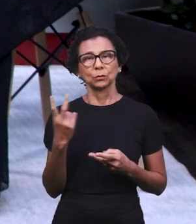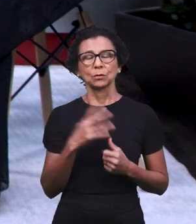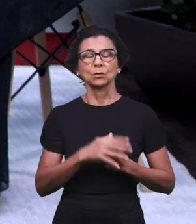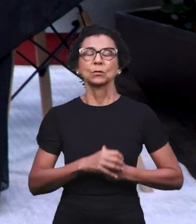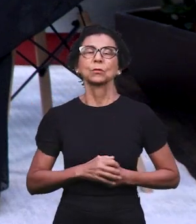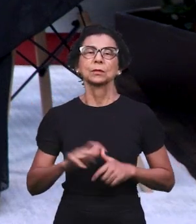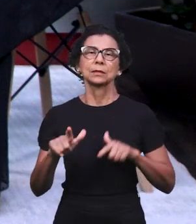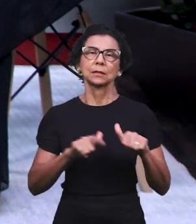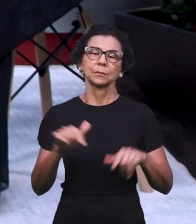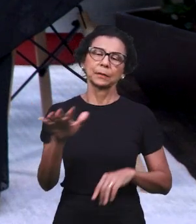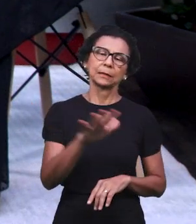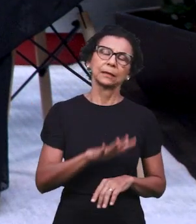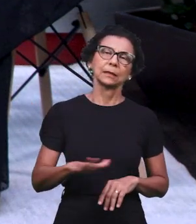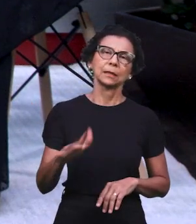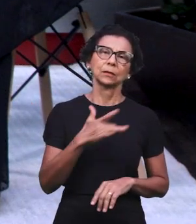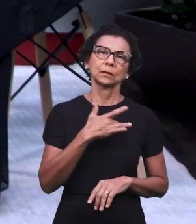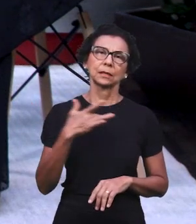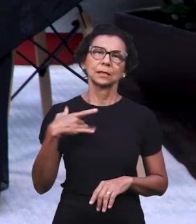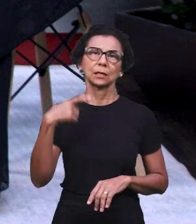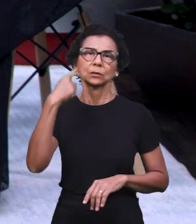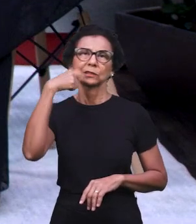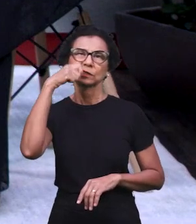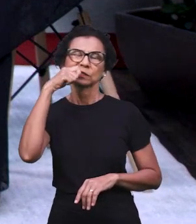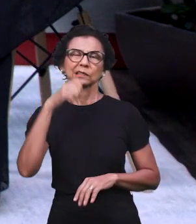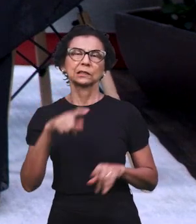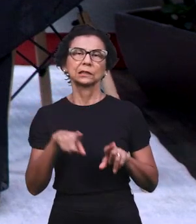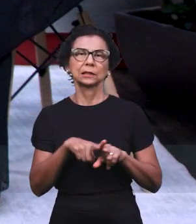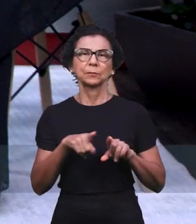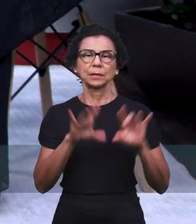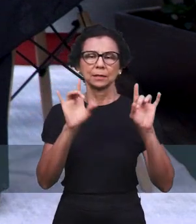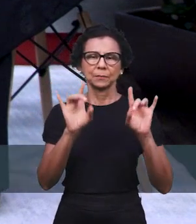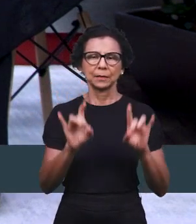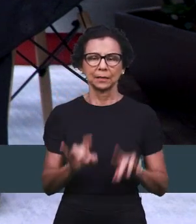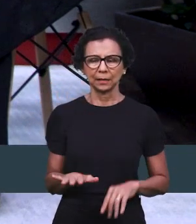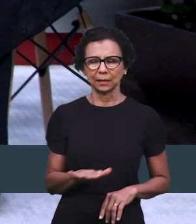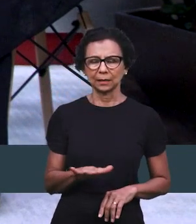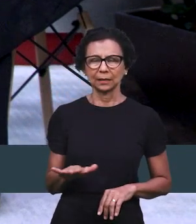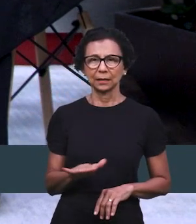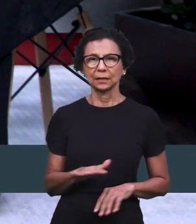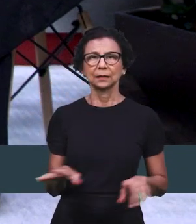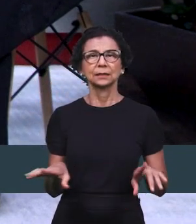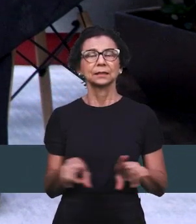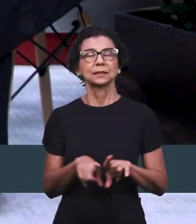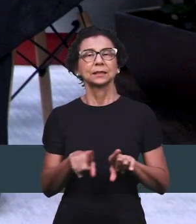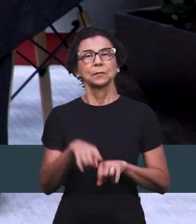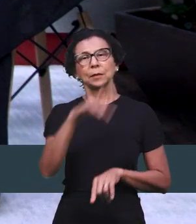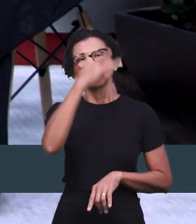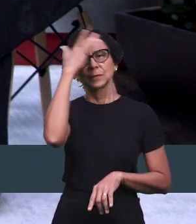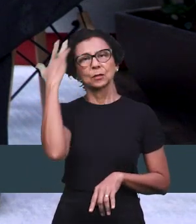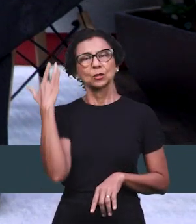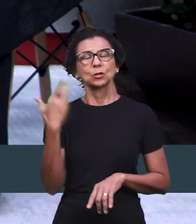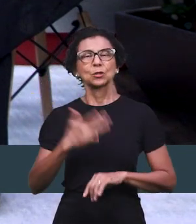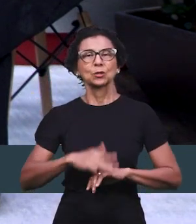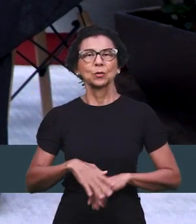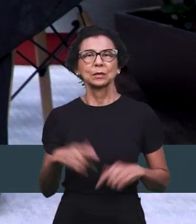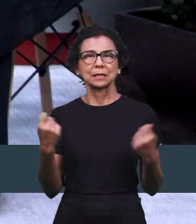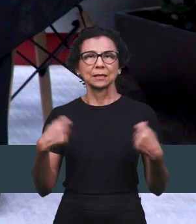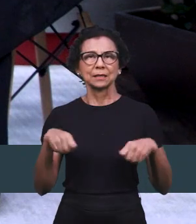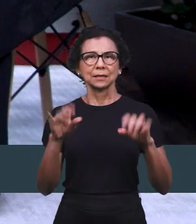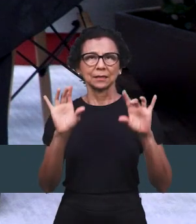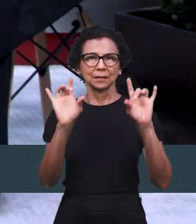estética, odontopediatria e pacientes com necessidades especiais. A paz do Senhor, doutor João,